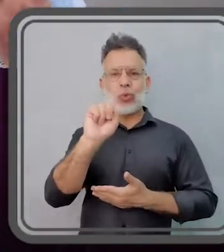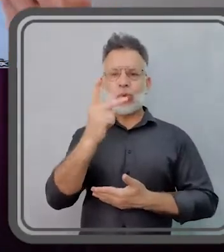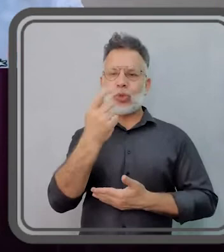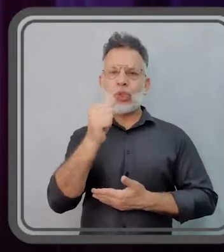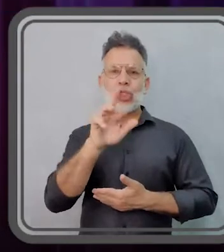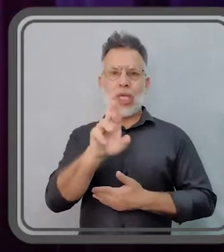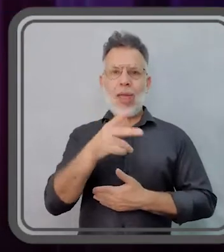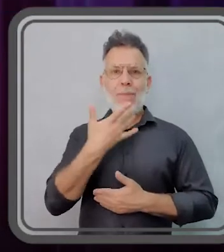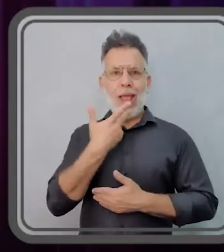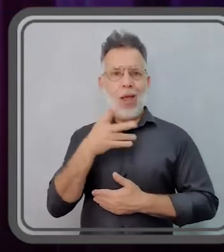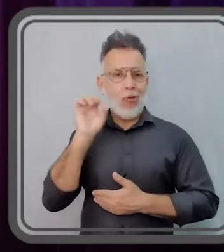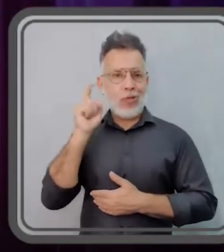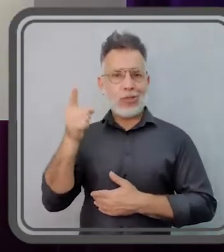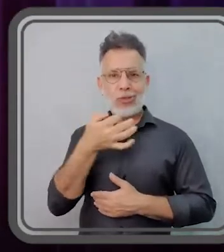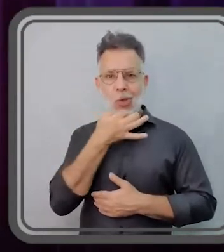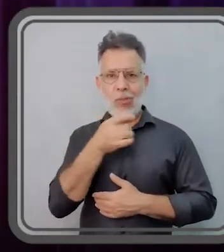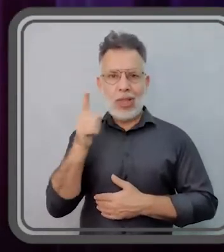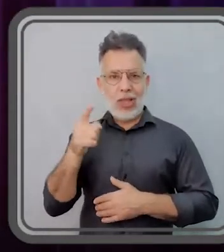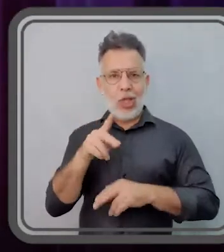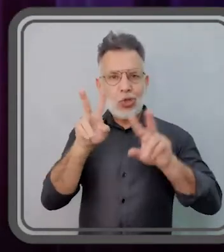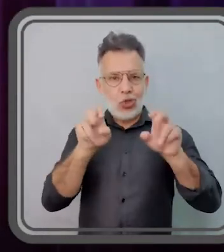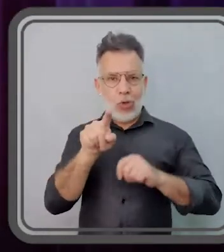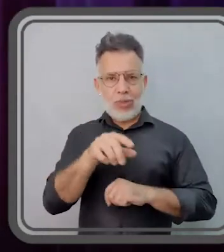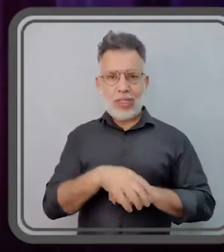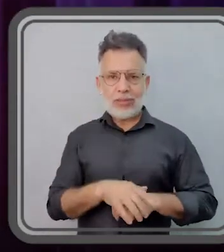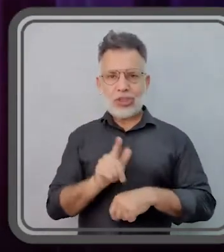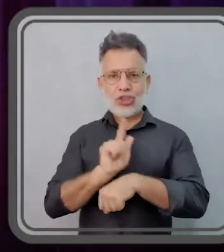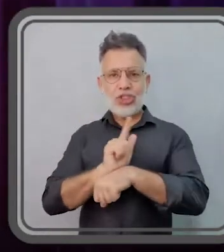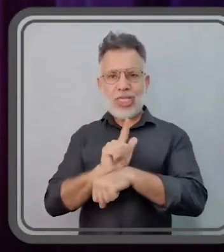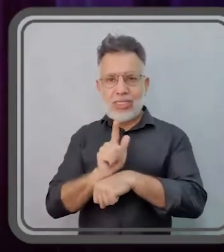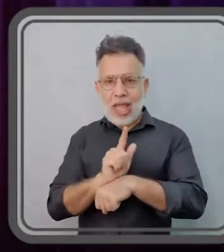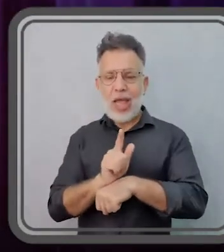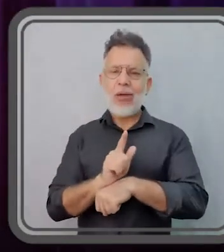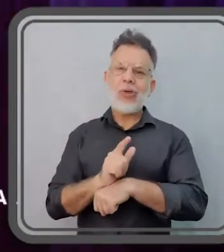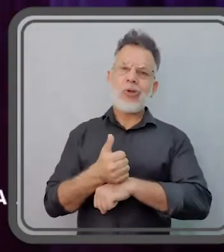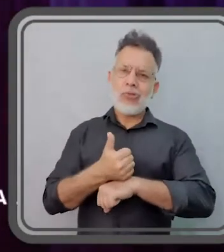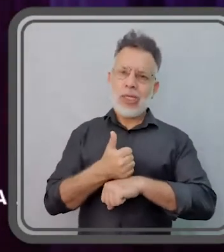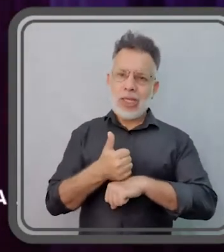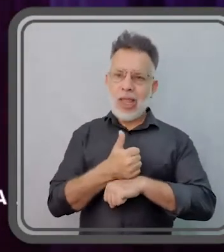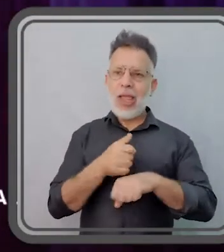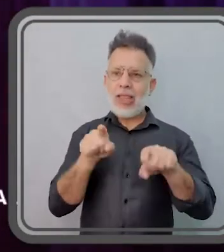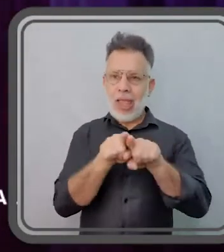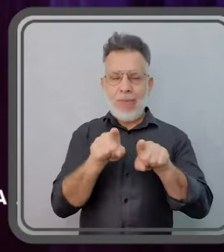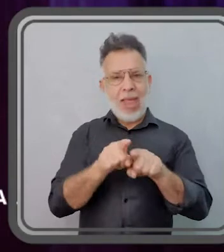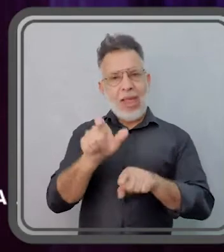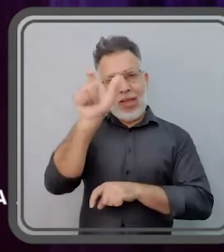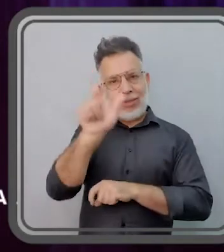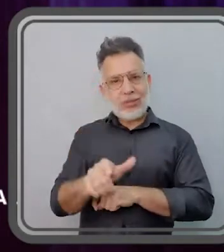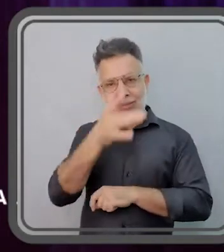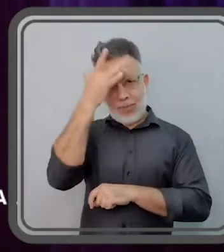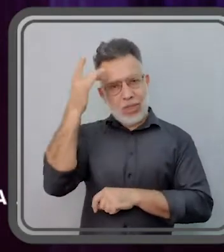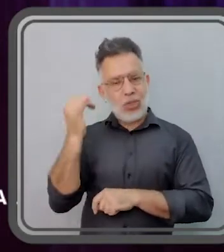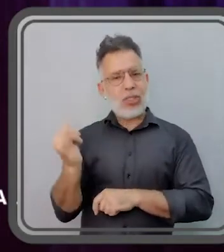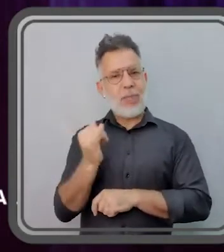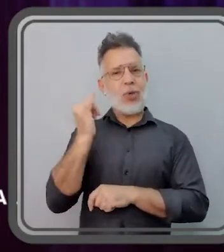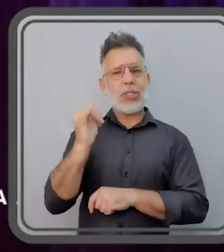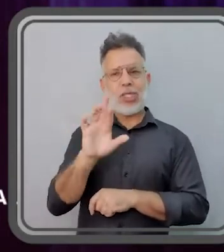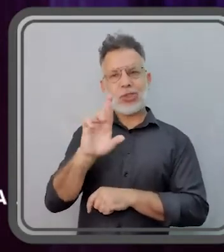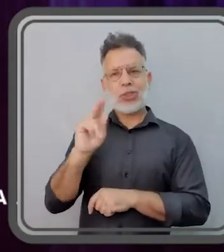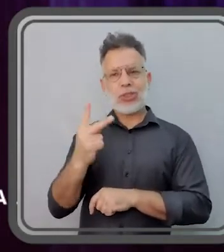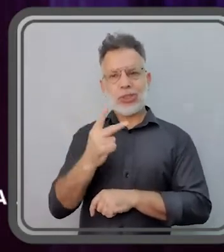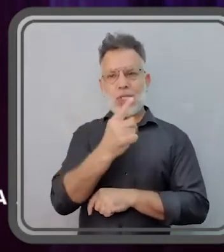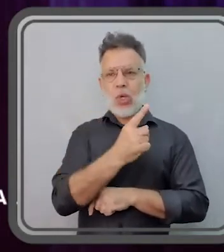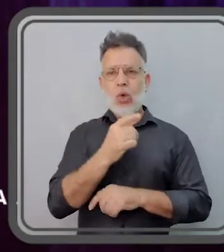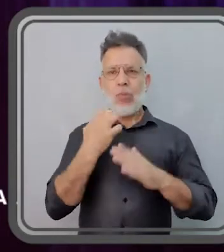para ouvir os comentários do Tuxá sobre essa questão de gestão de carreiras e de pessoas, né, que é tão importante numa empresa